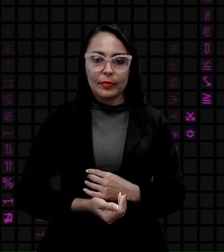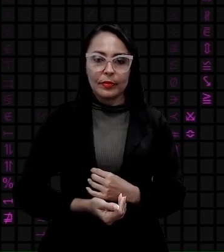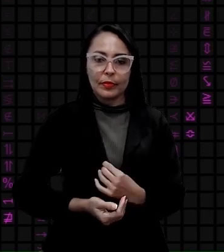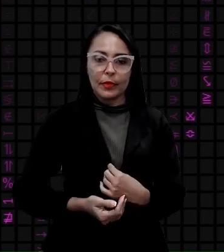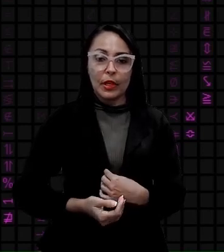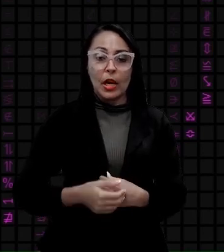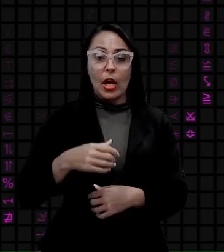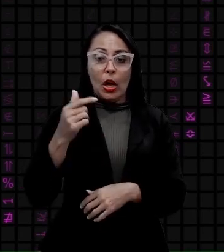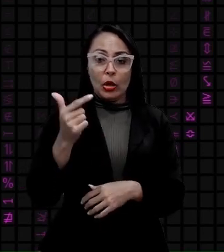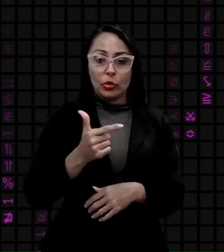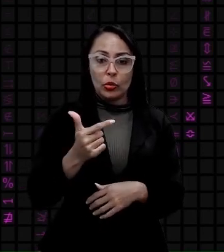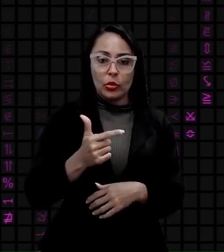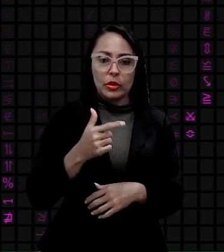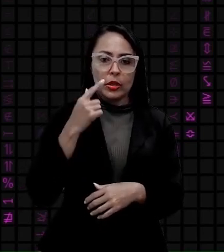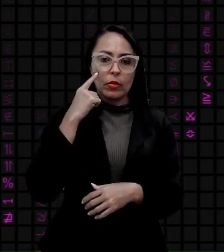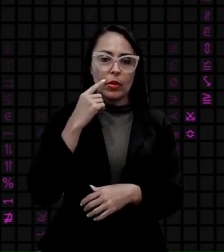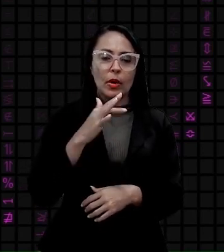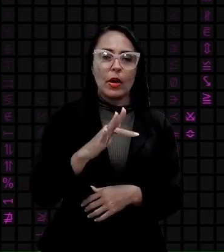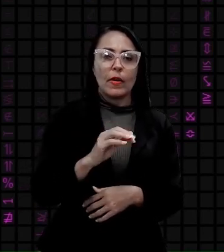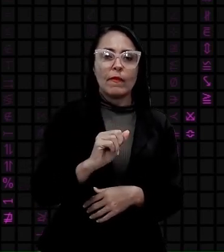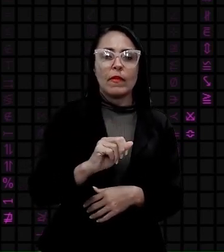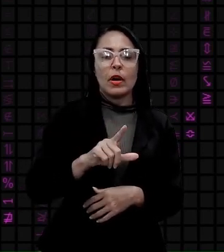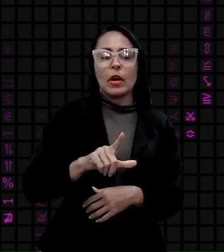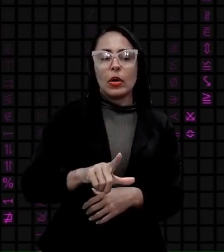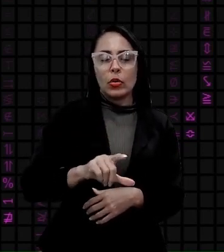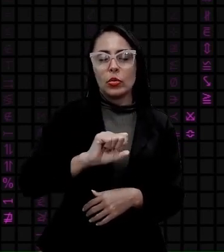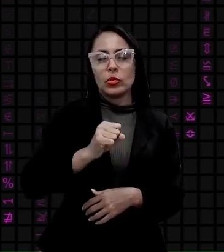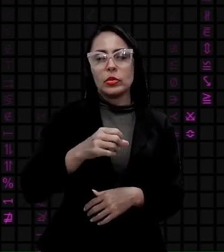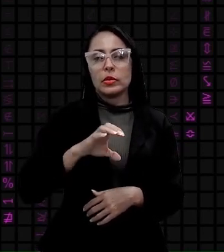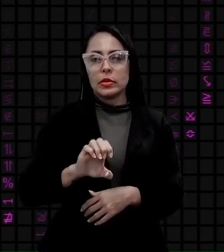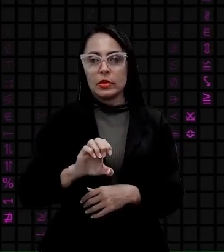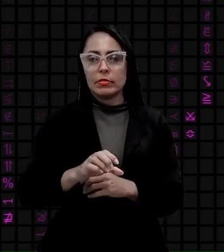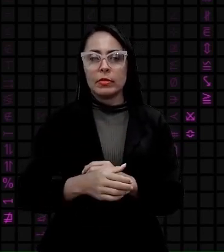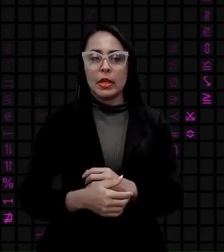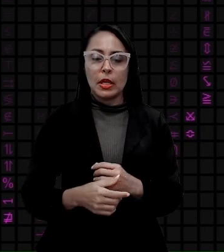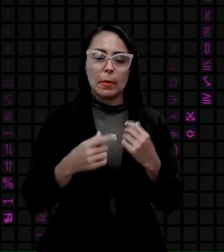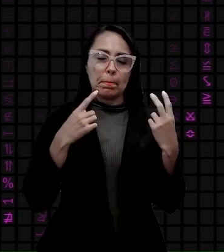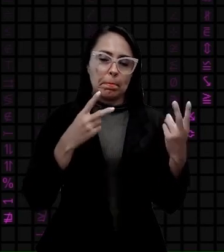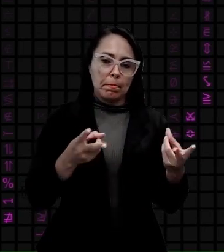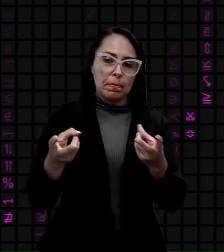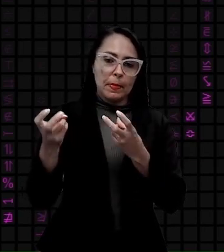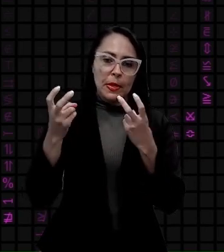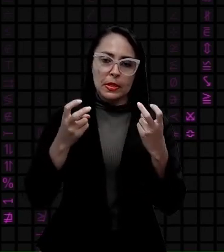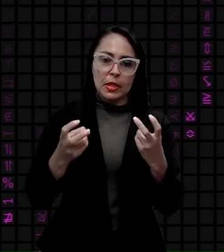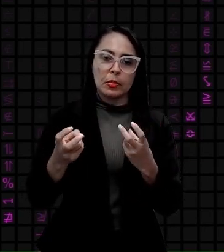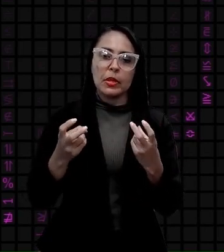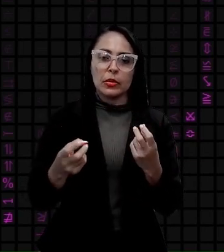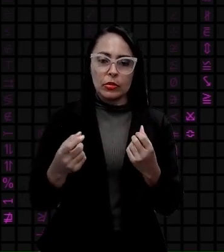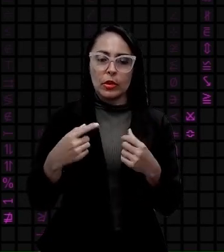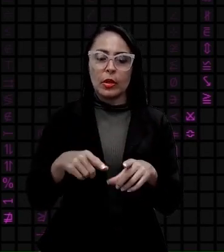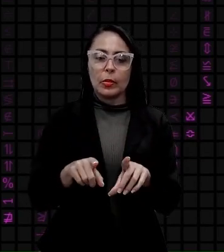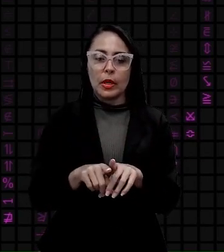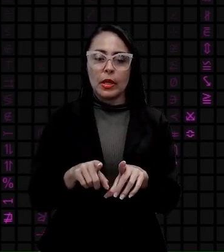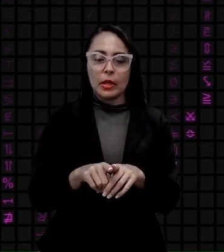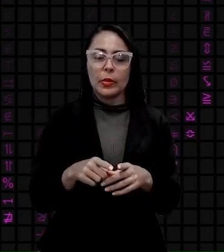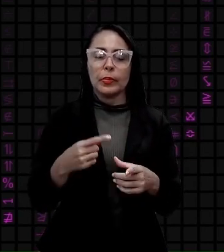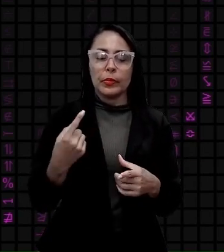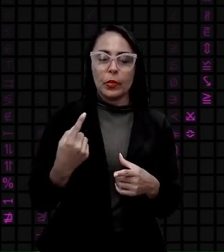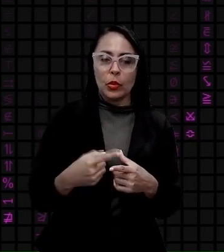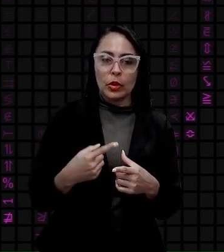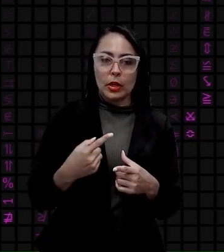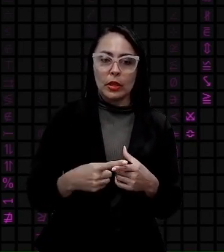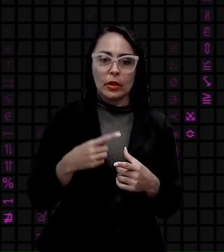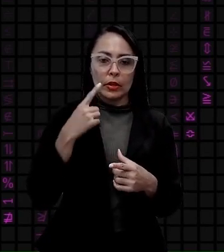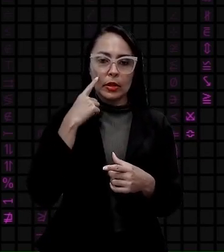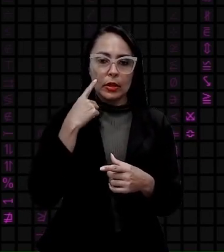Variável 2 igual a false, é uma variável booleana, que é identificada como sendo booleana porque eu passei o seu valor como